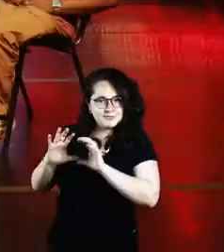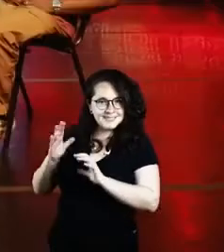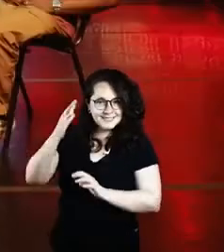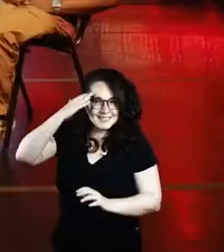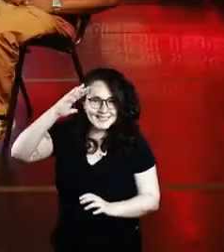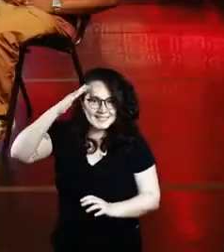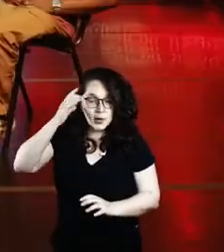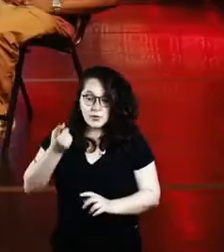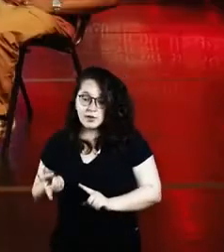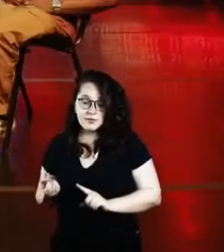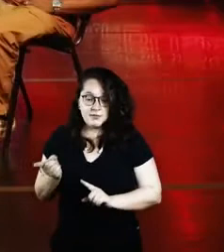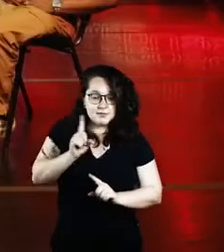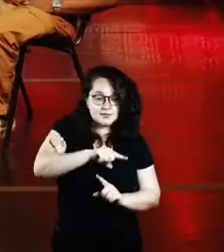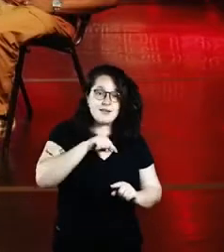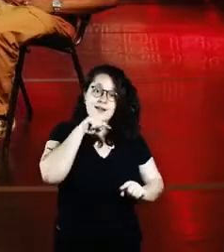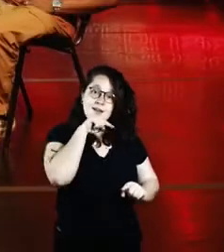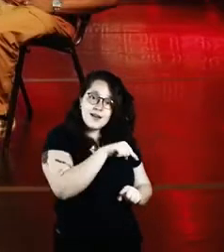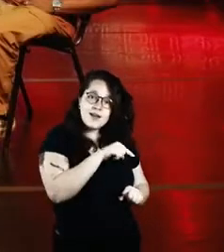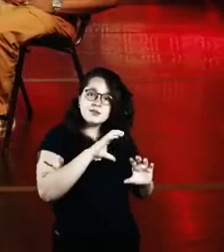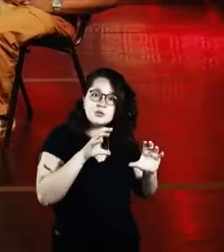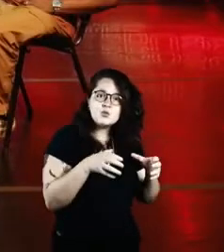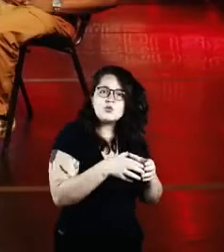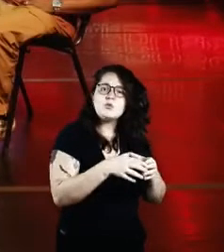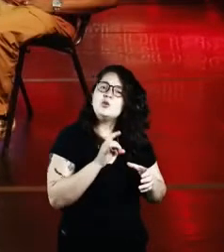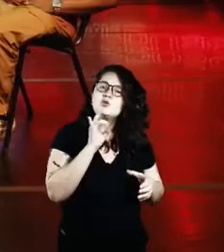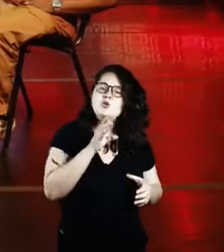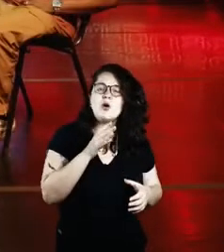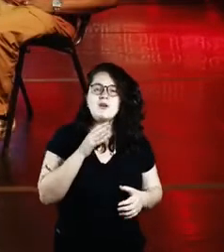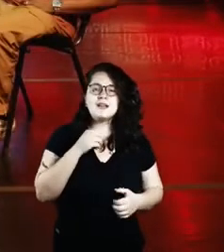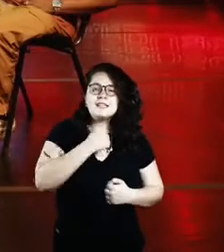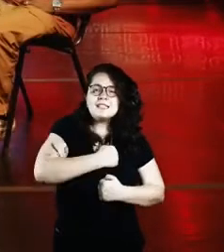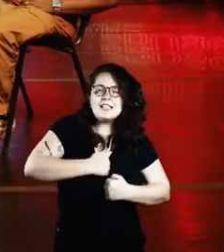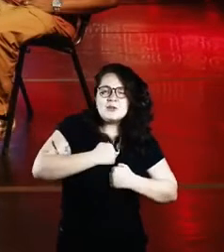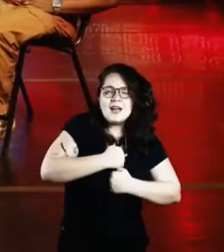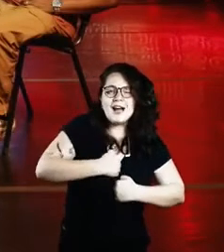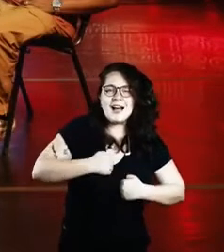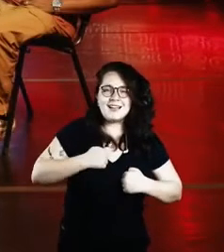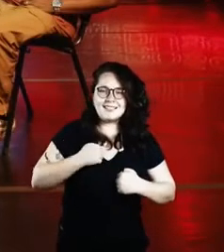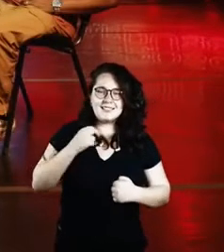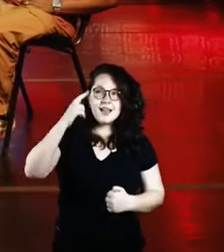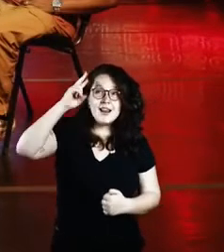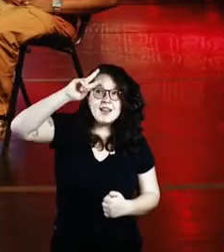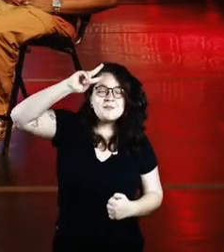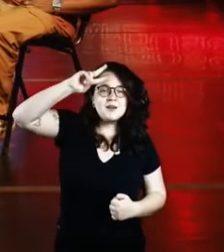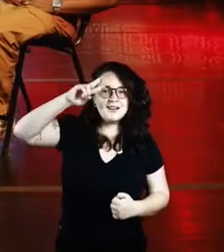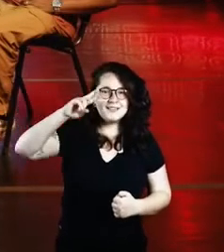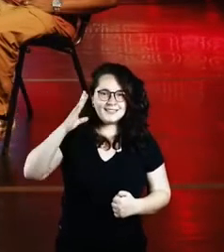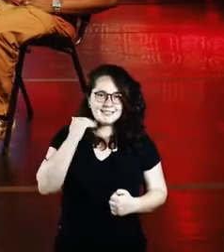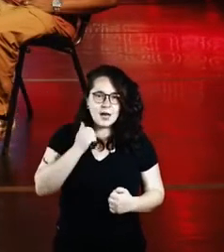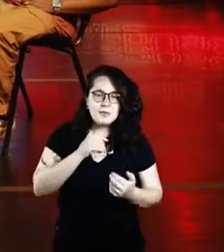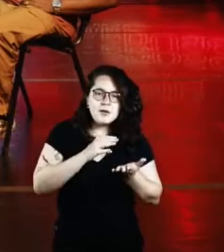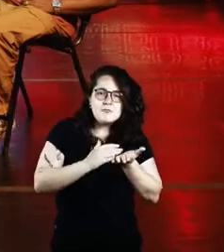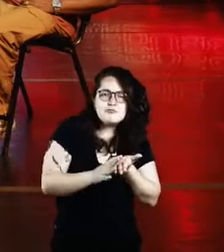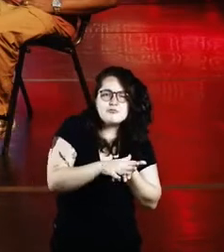o Musicaleando ficou ali só na nostalgia, samba rock, pagode e por aí.